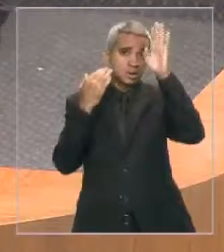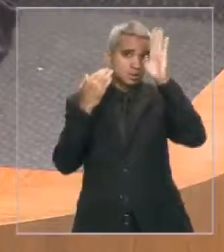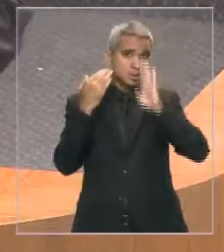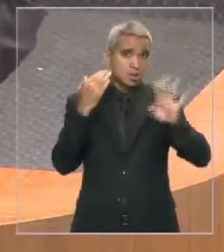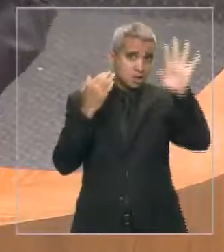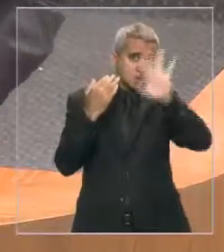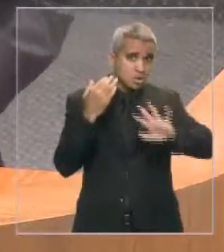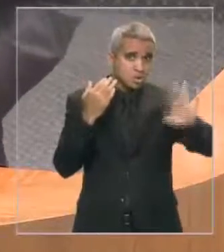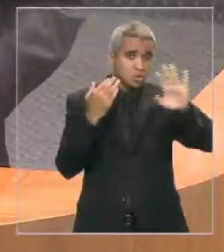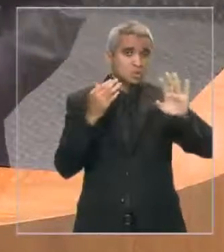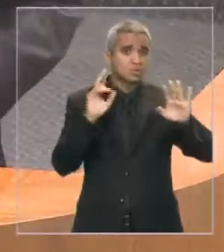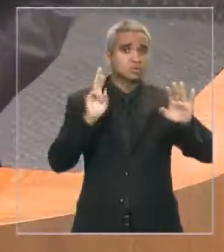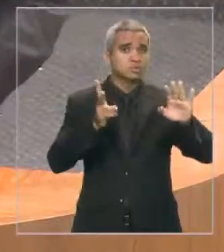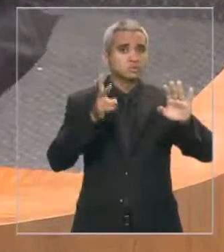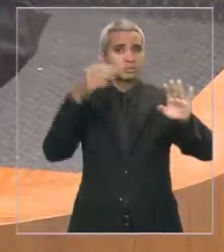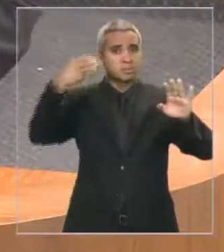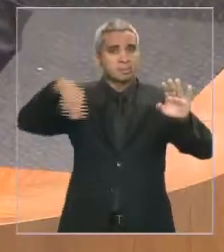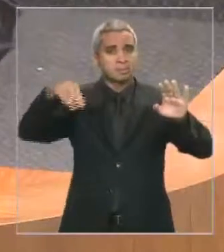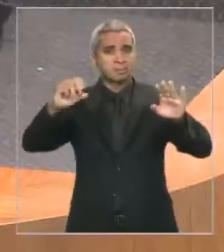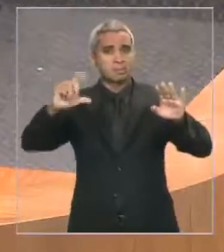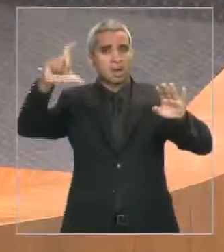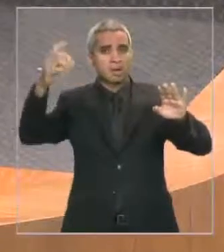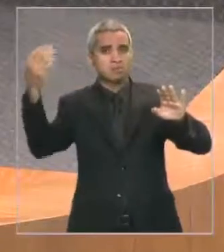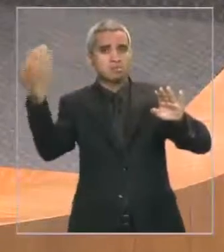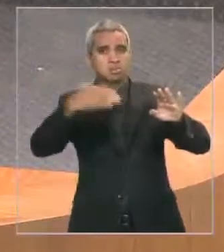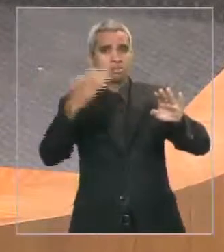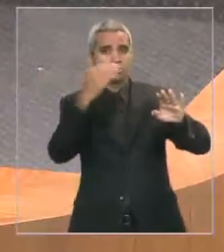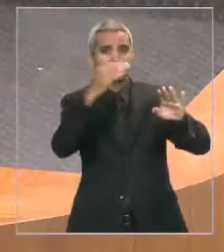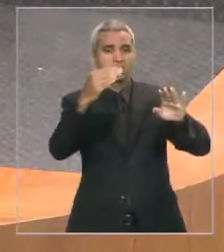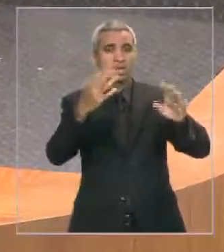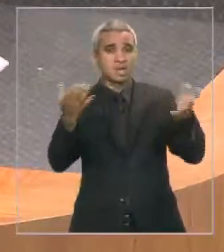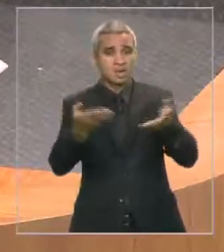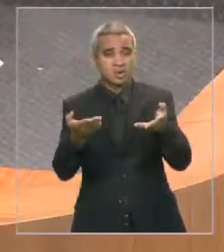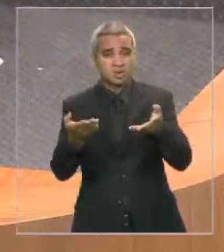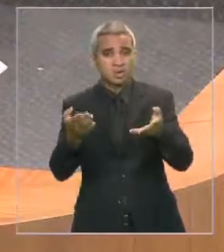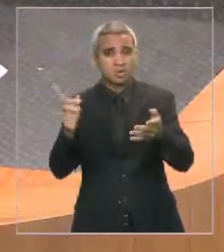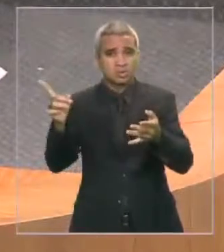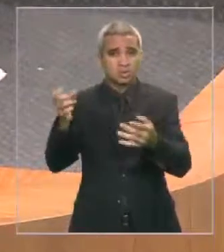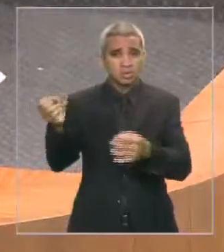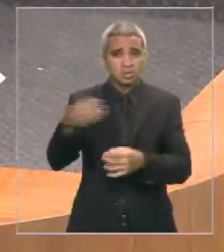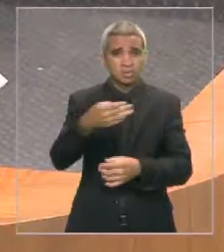agora, no governo comunista,